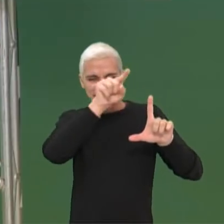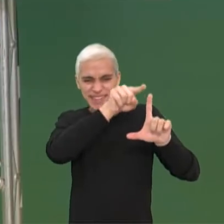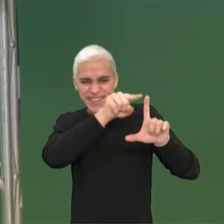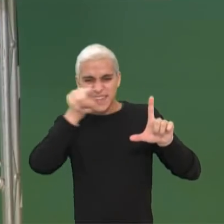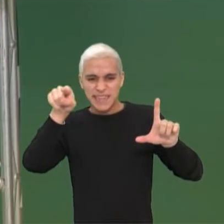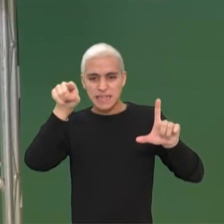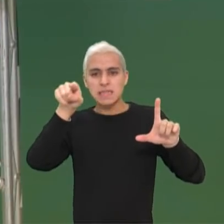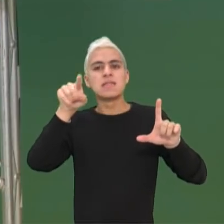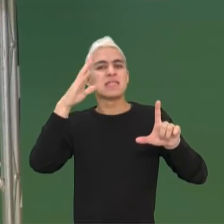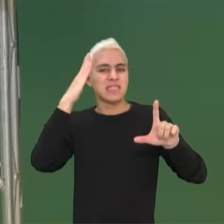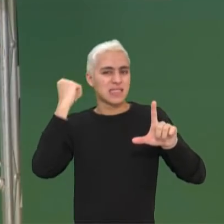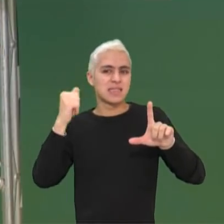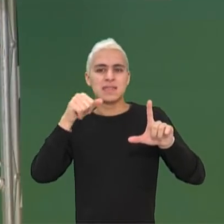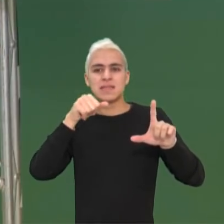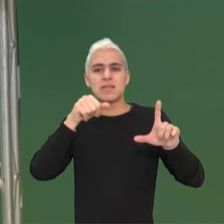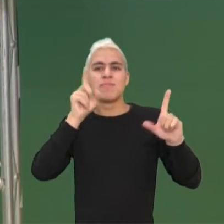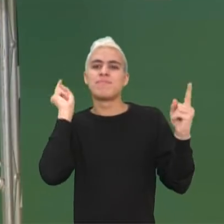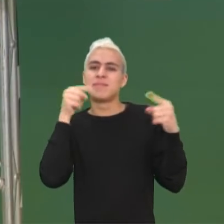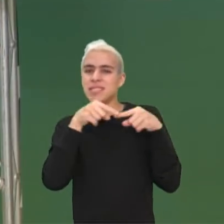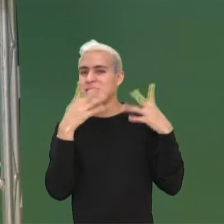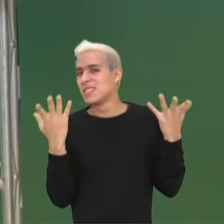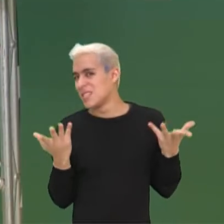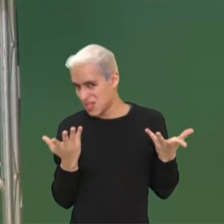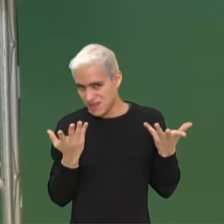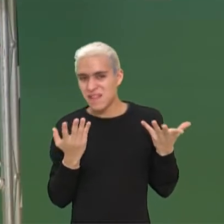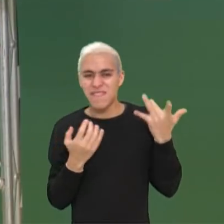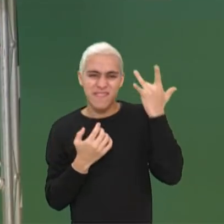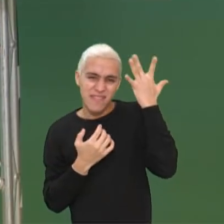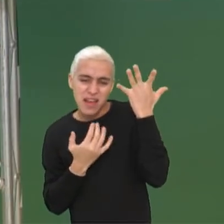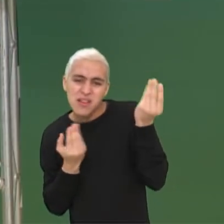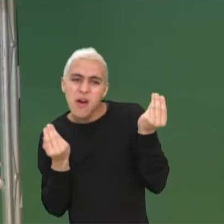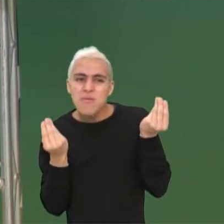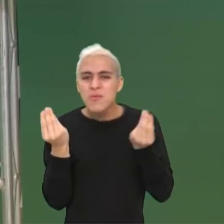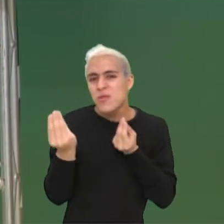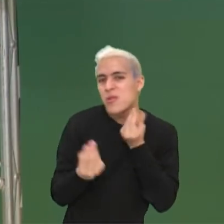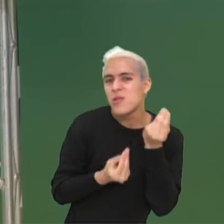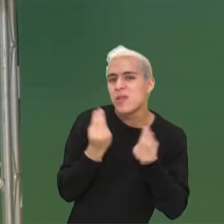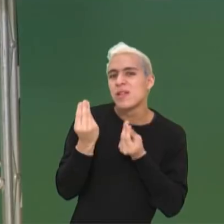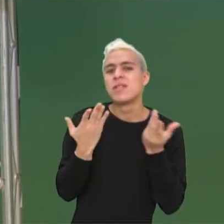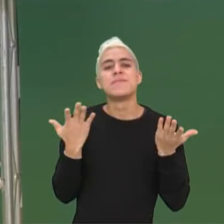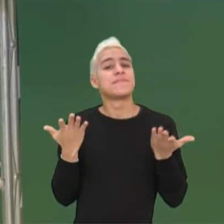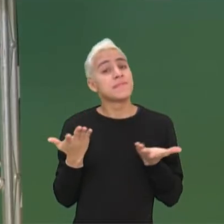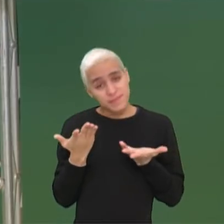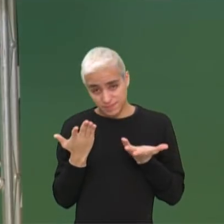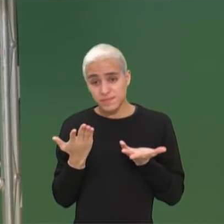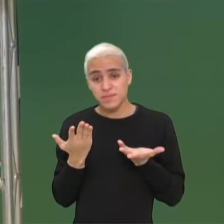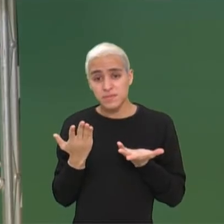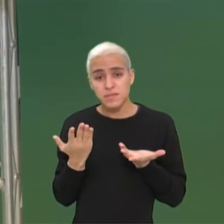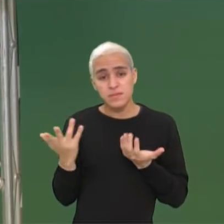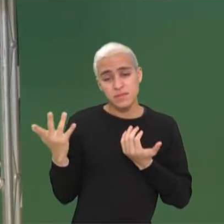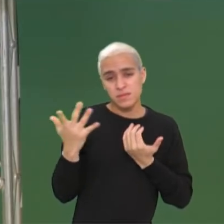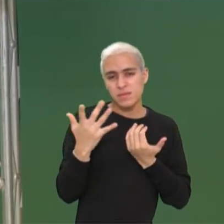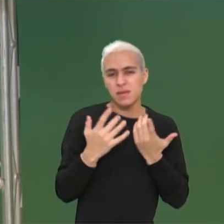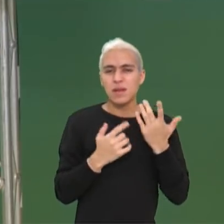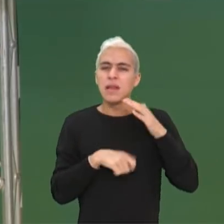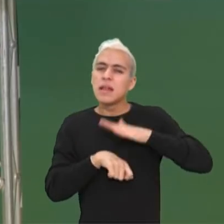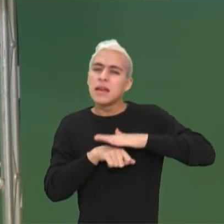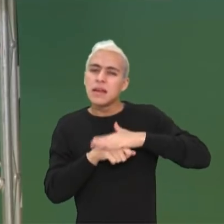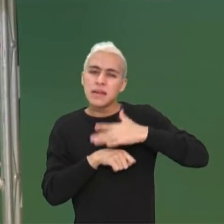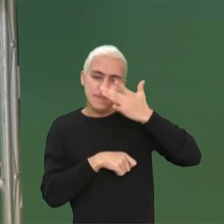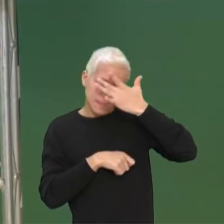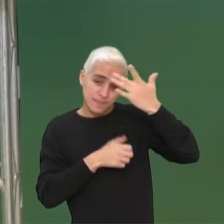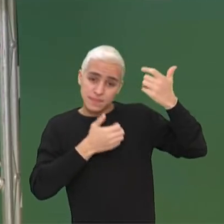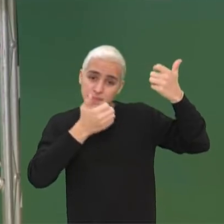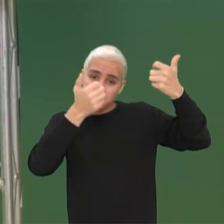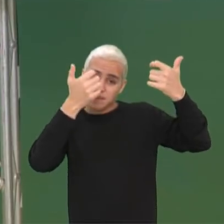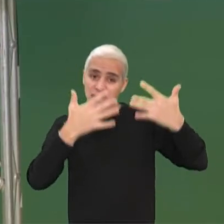da velha, você já sabe qual que é o objetivo e como você tem que jogar um jogo. E para aqueles que descrevem um universo de